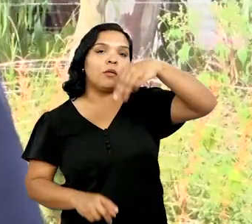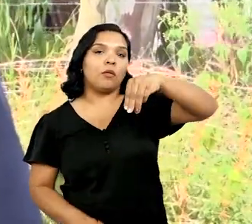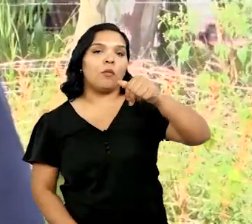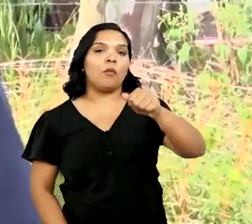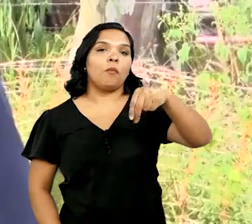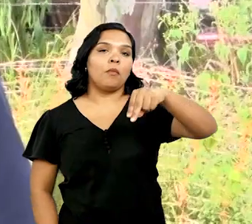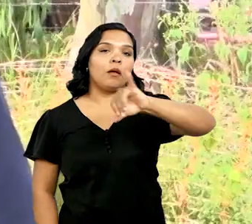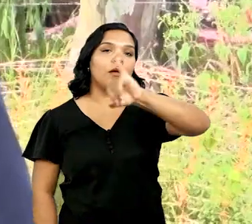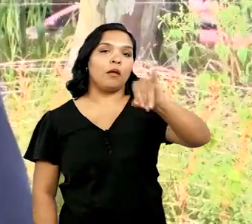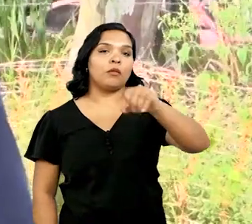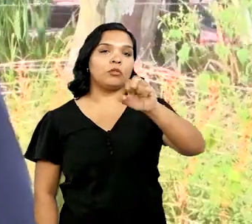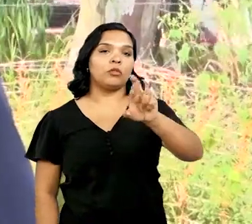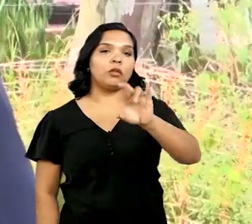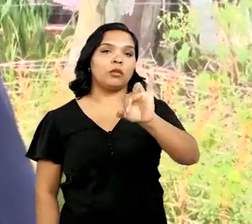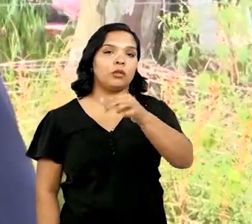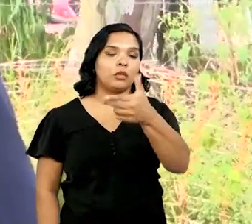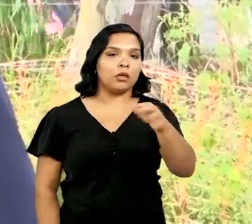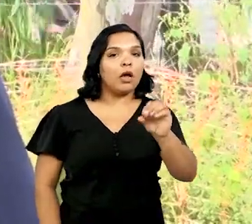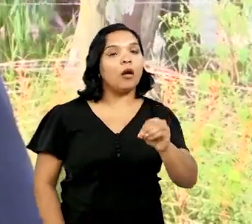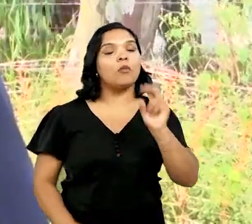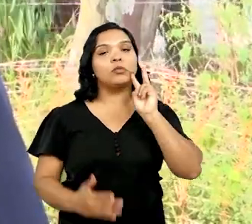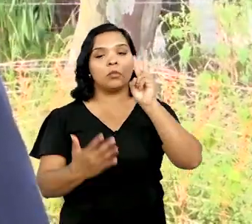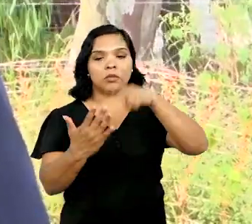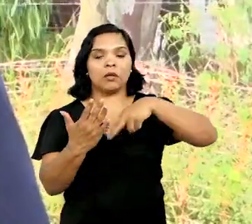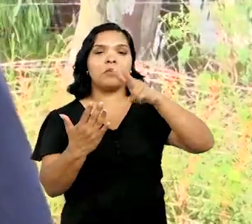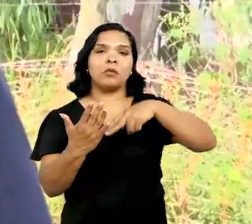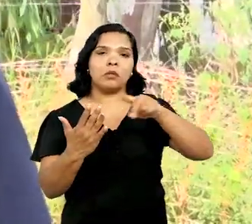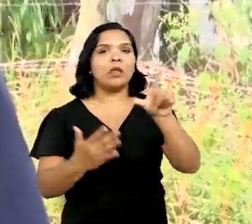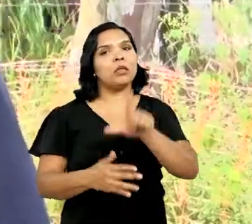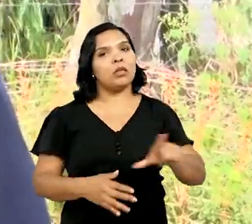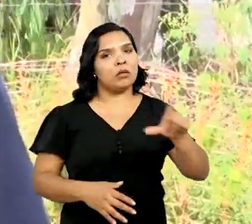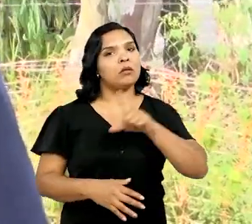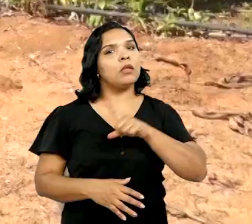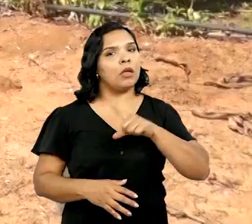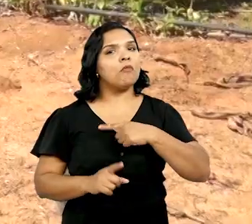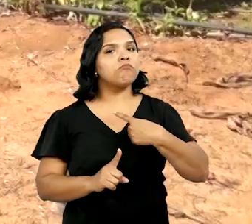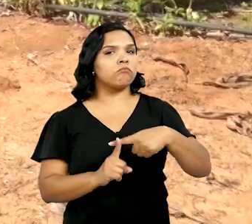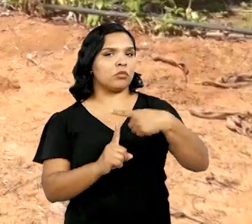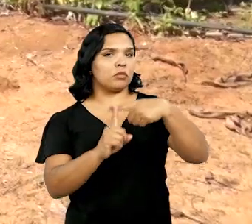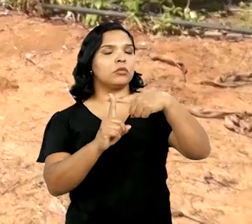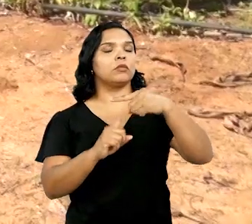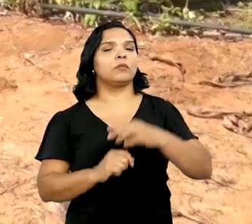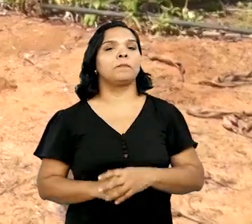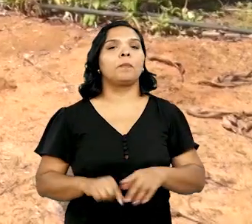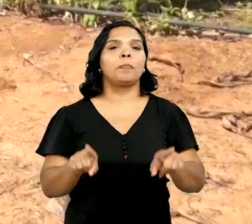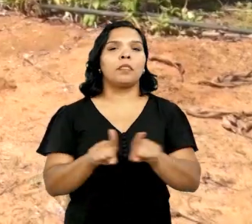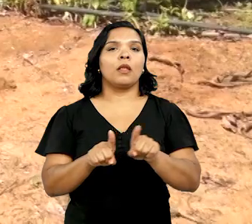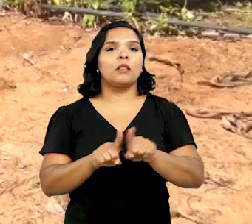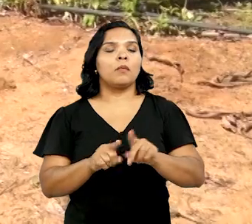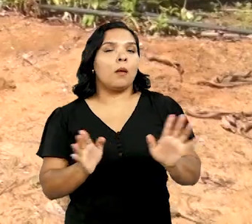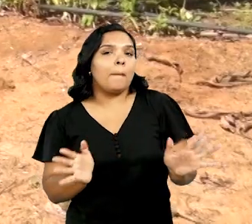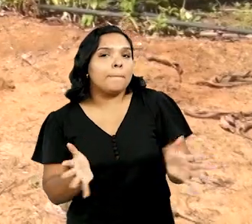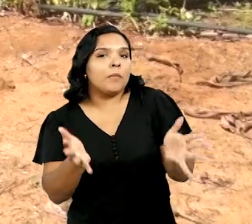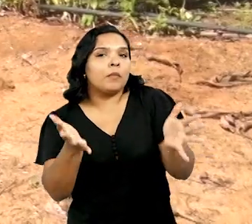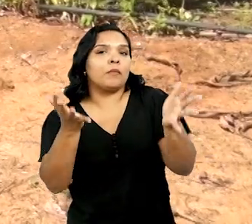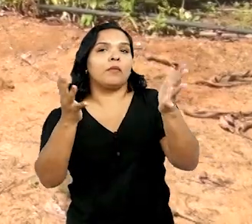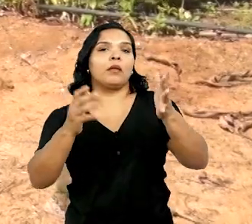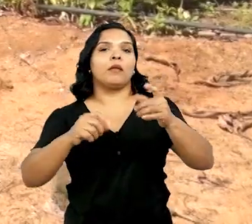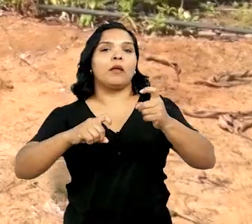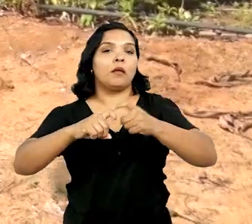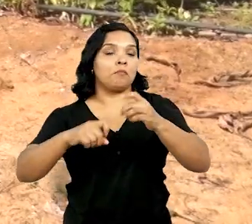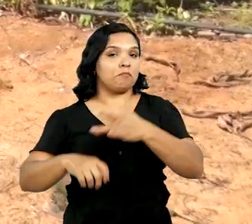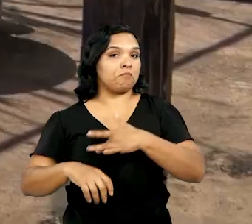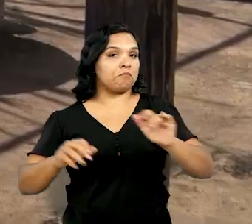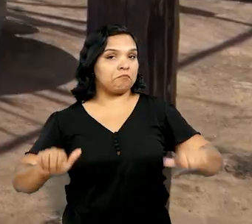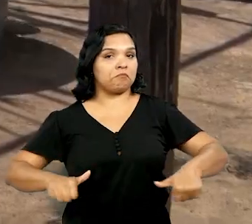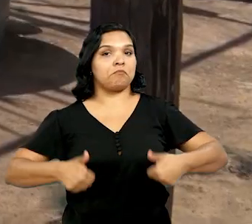que é uma medicinal. E a gente observa na literatura que tem efeitos positivos. Além de promover benefícios